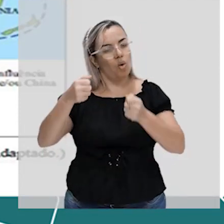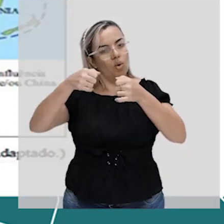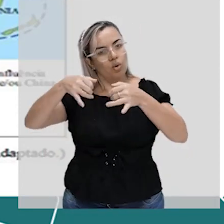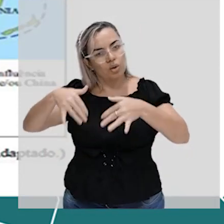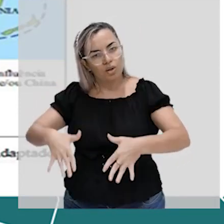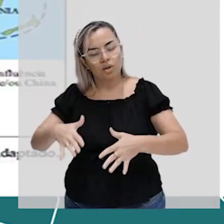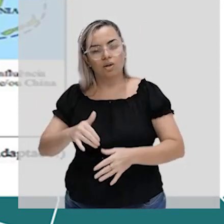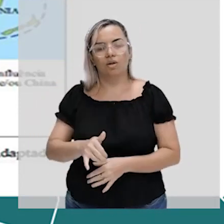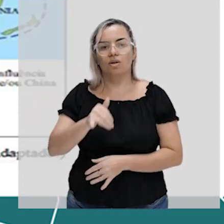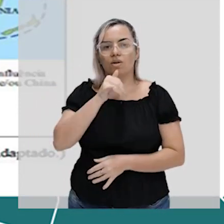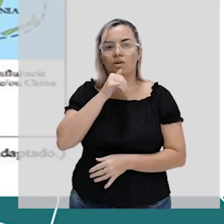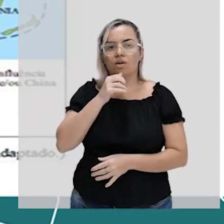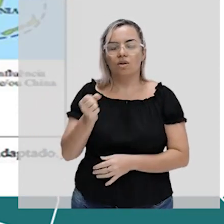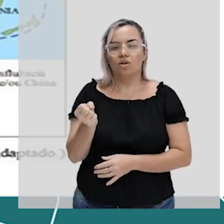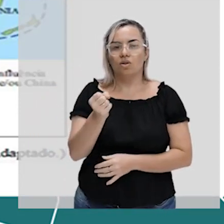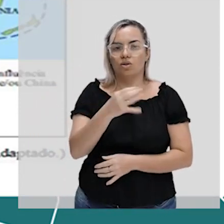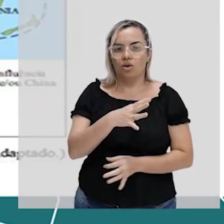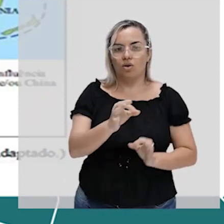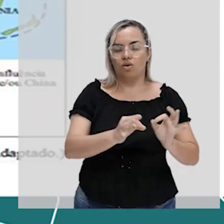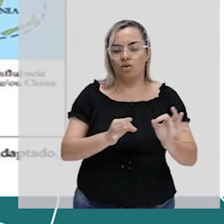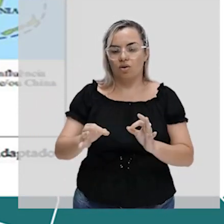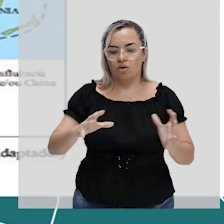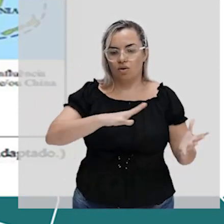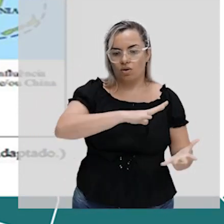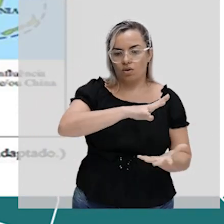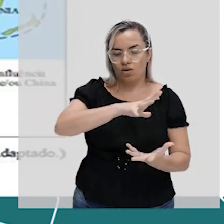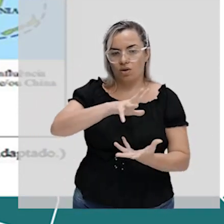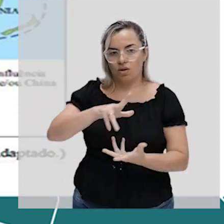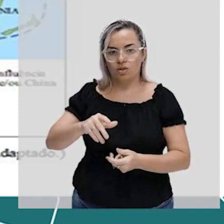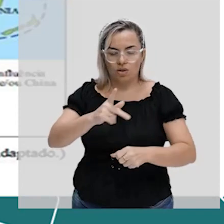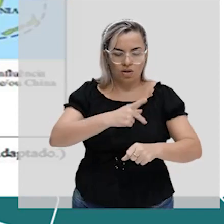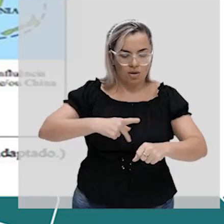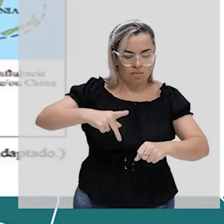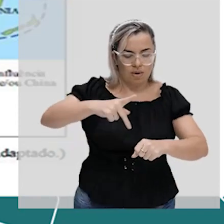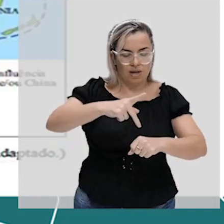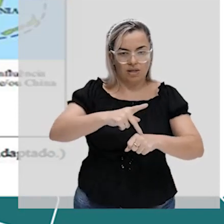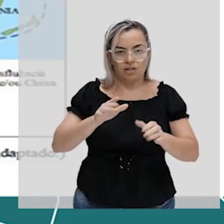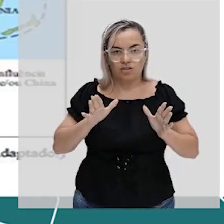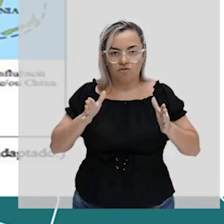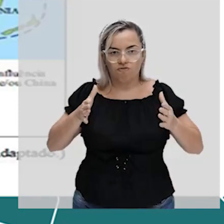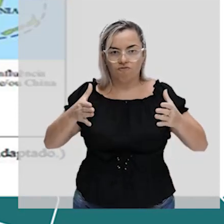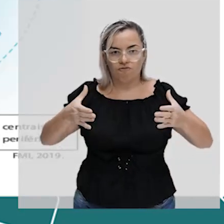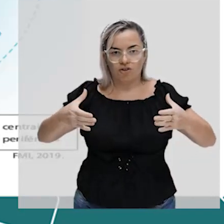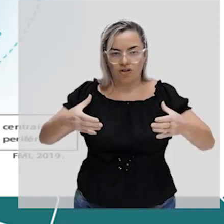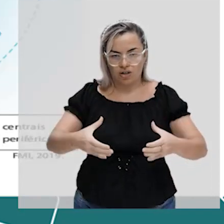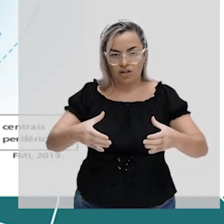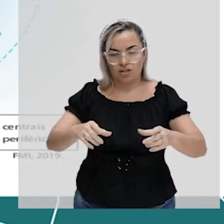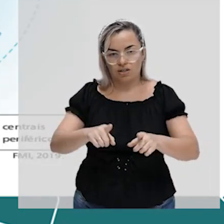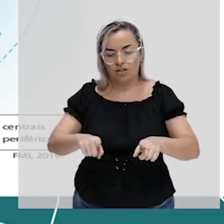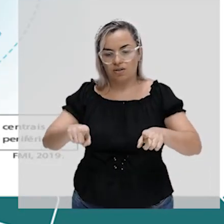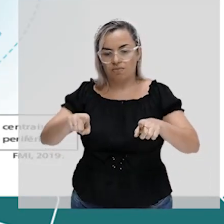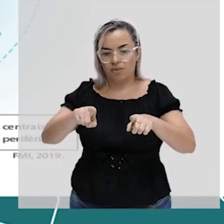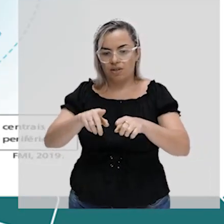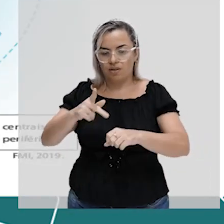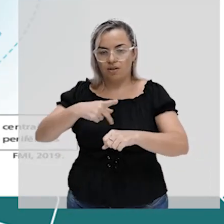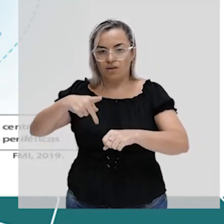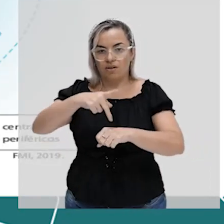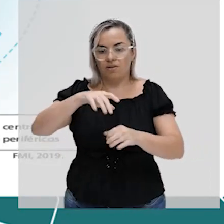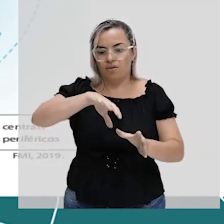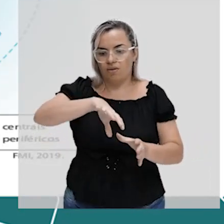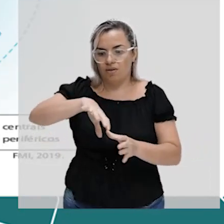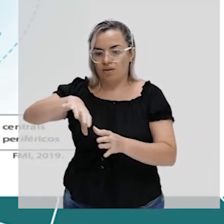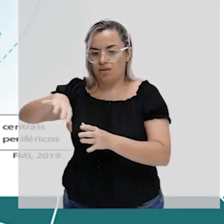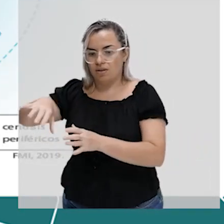ordem mundial é a ideia dos países centrais e periféricos. Tá certo? O que é isso, Marcos? A partir desse momento, tem países que vão ser os criadores